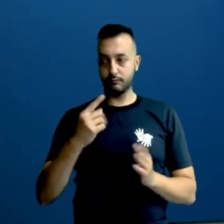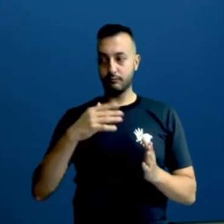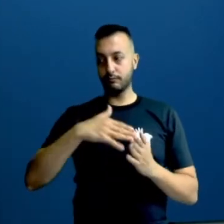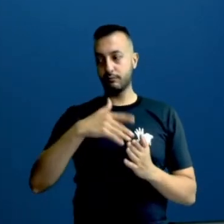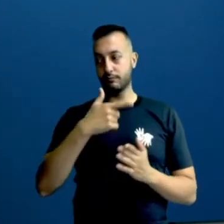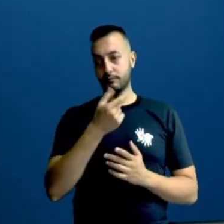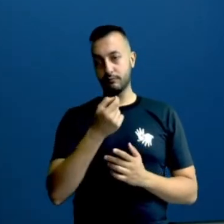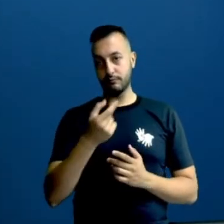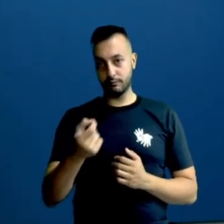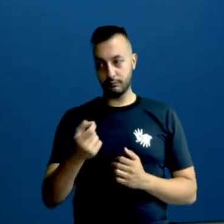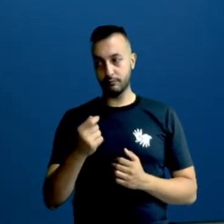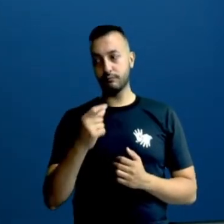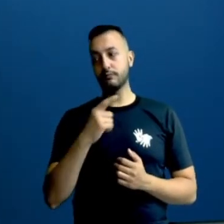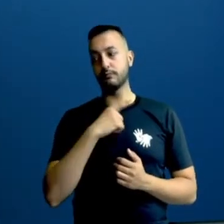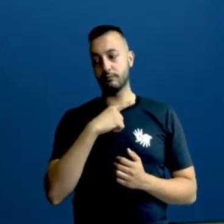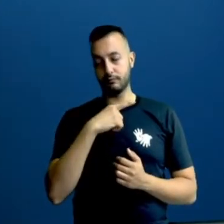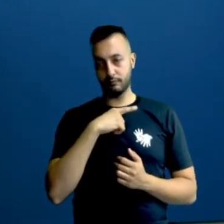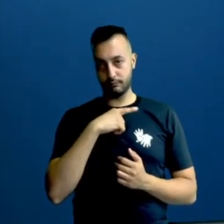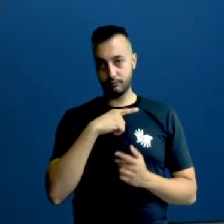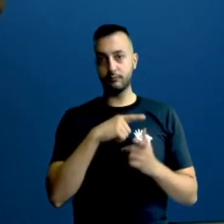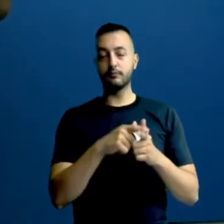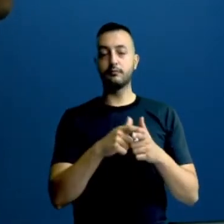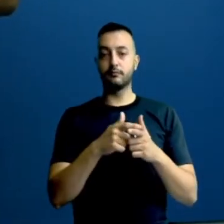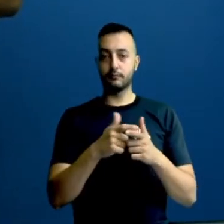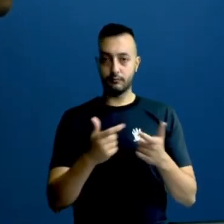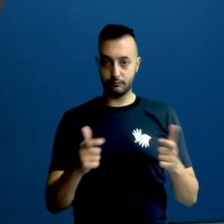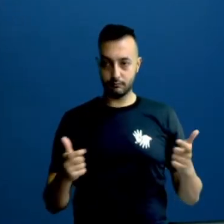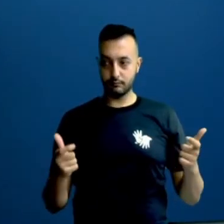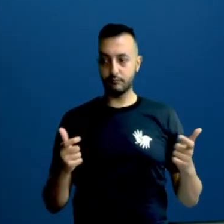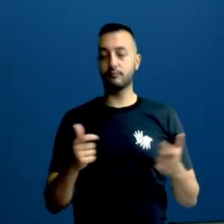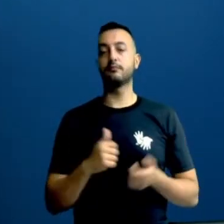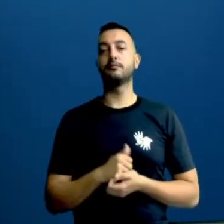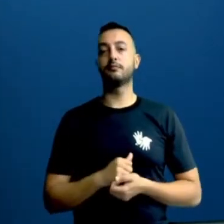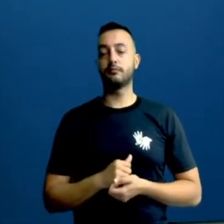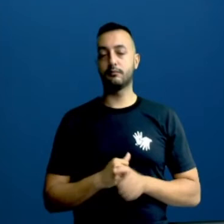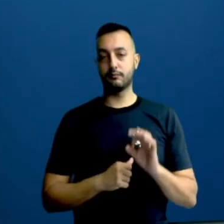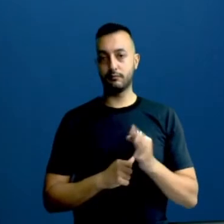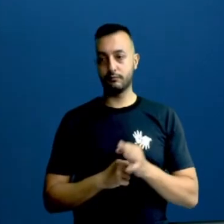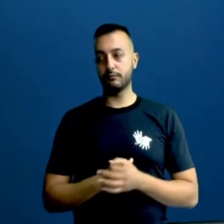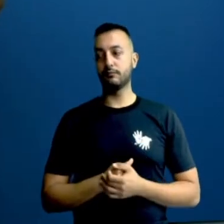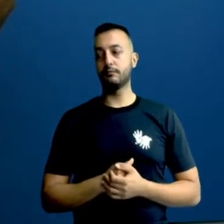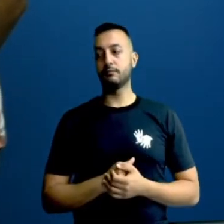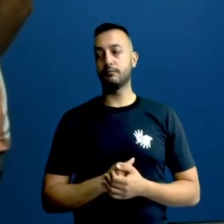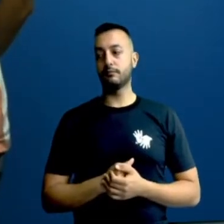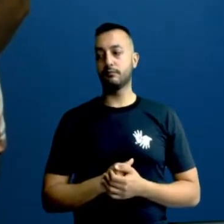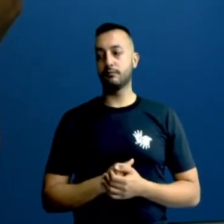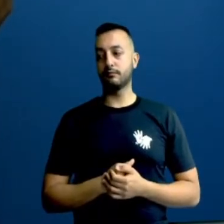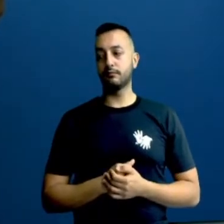2000 houve um aumento maior, certo?